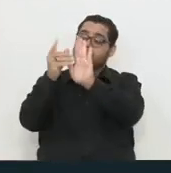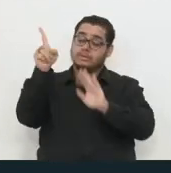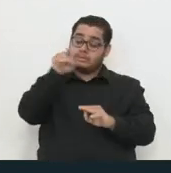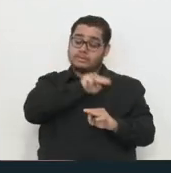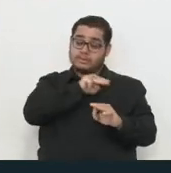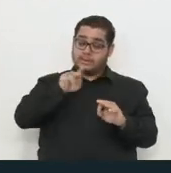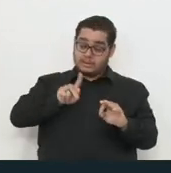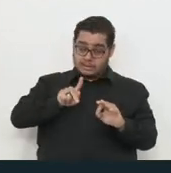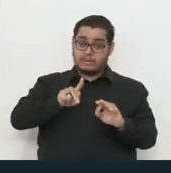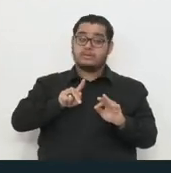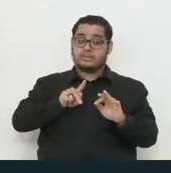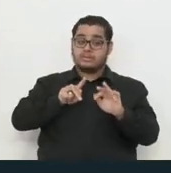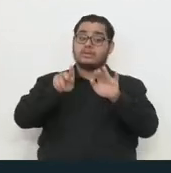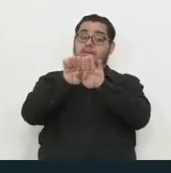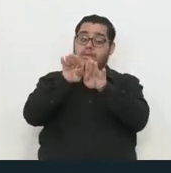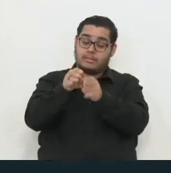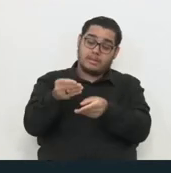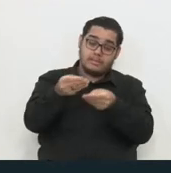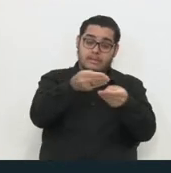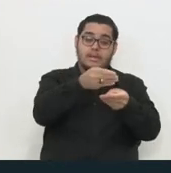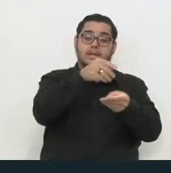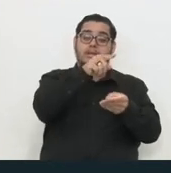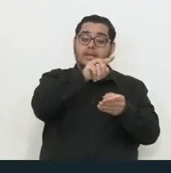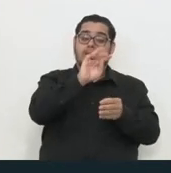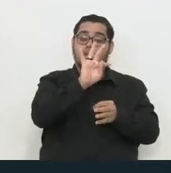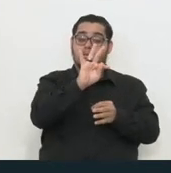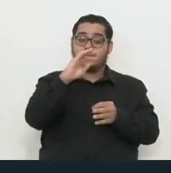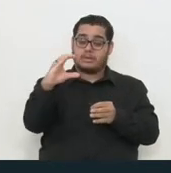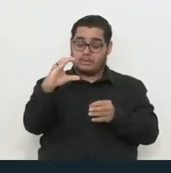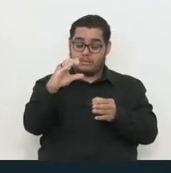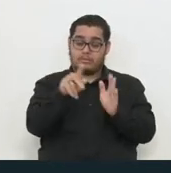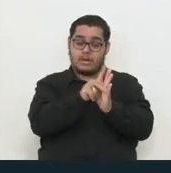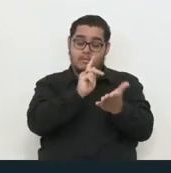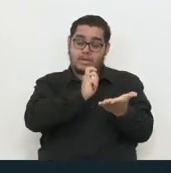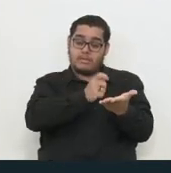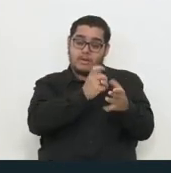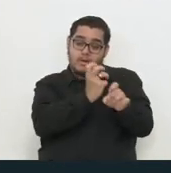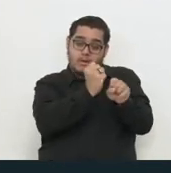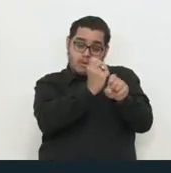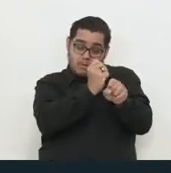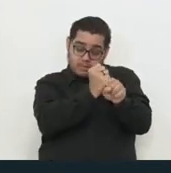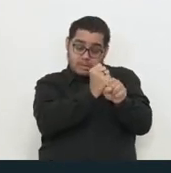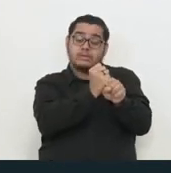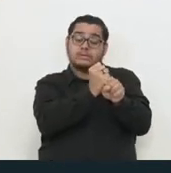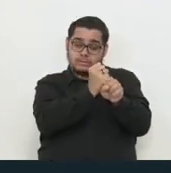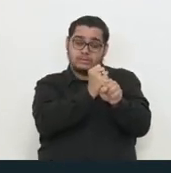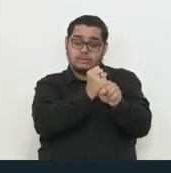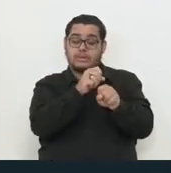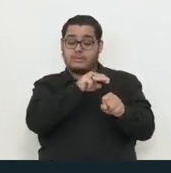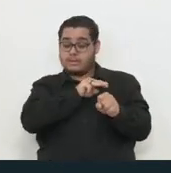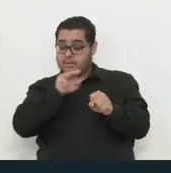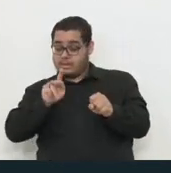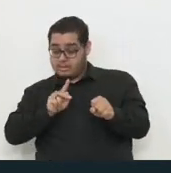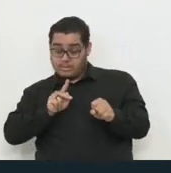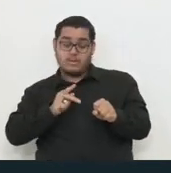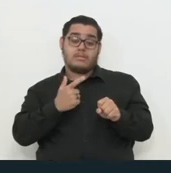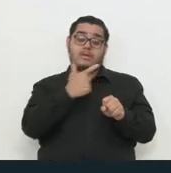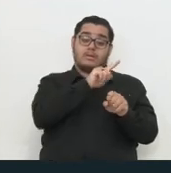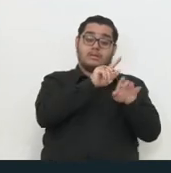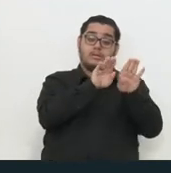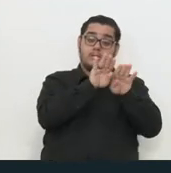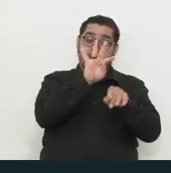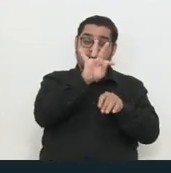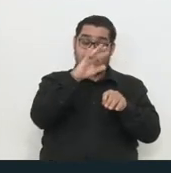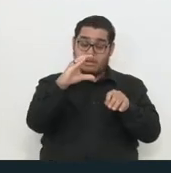encaminhada também por Tribunal de Contas então ministério público e tribunal e o Tribunal de Contas tem que ter a resposta dessa